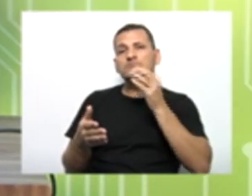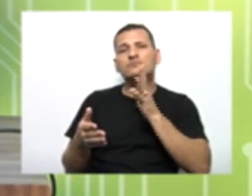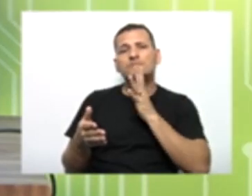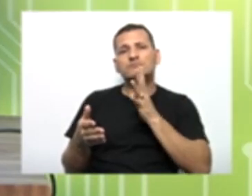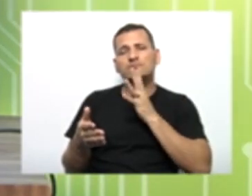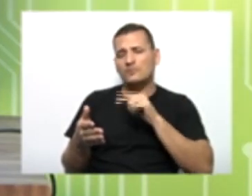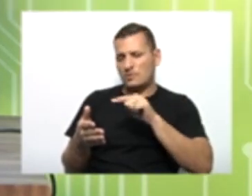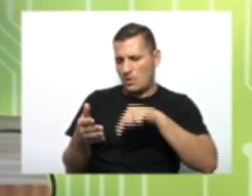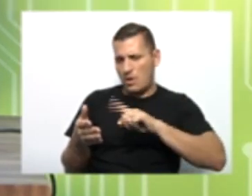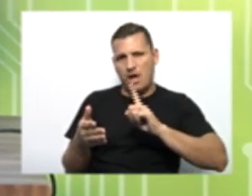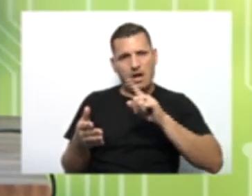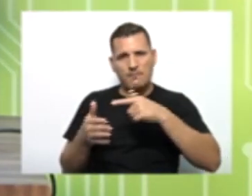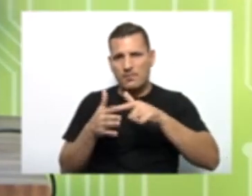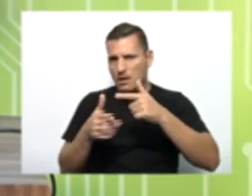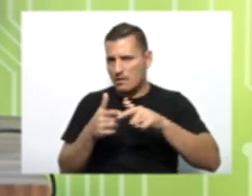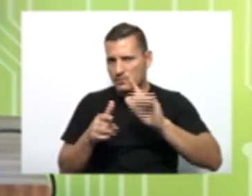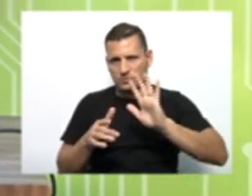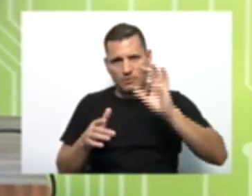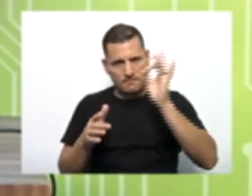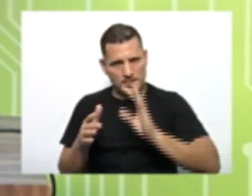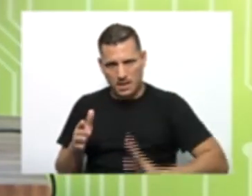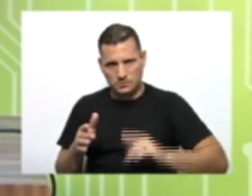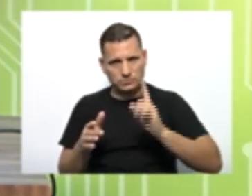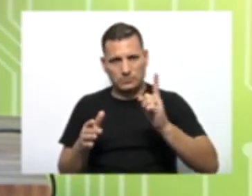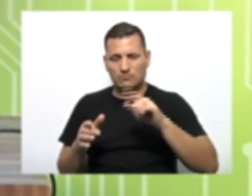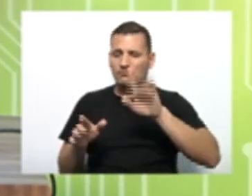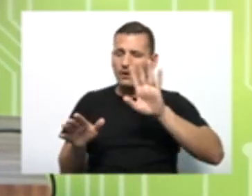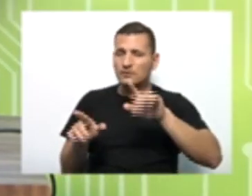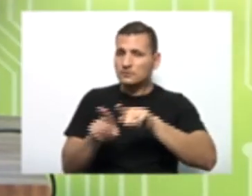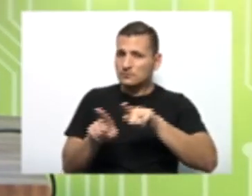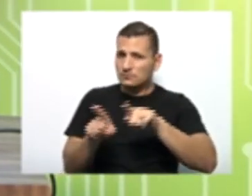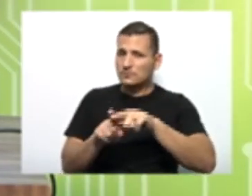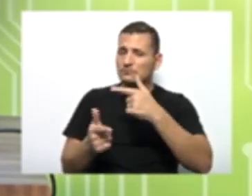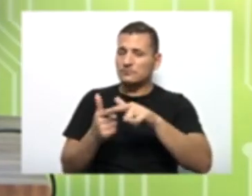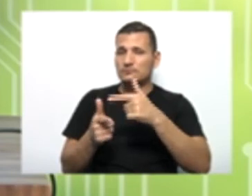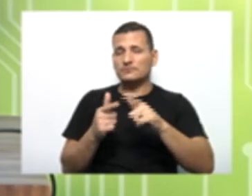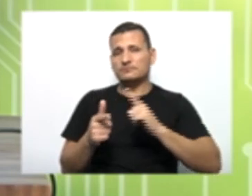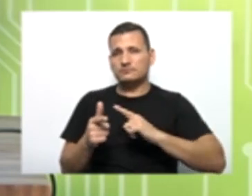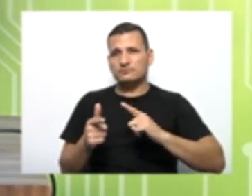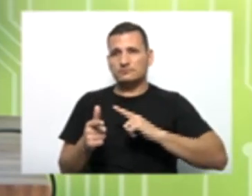5º, a violência sofrida pela população indígena,